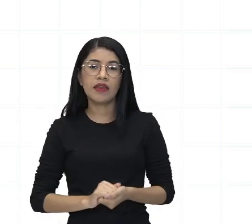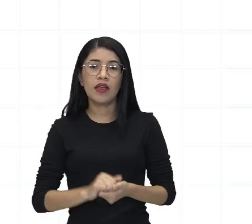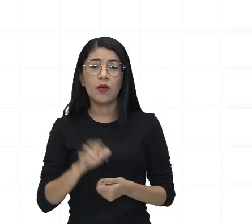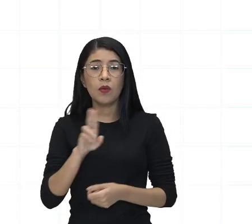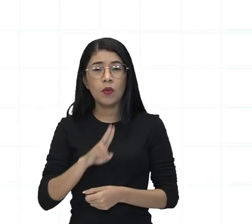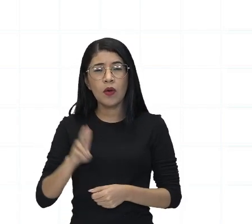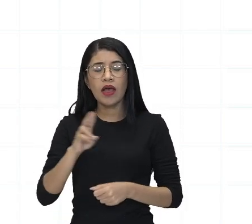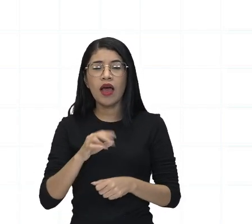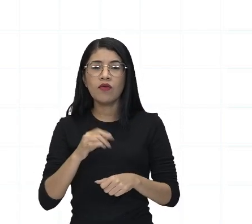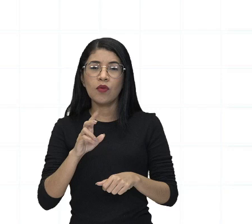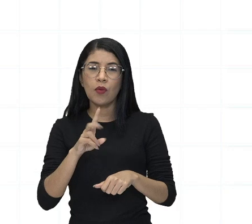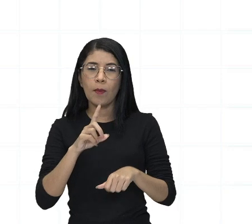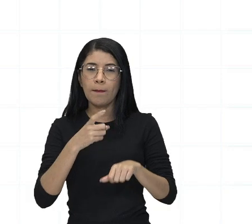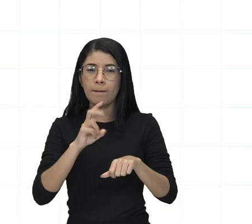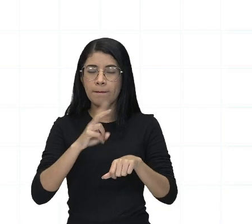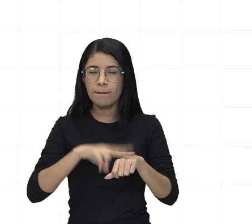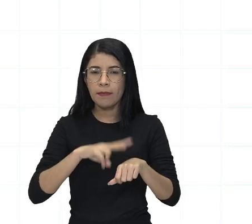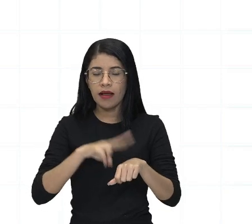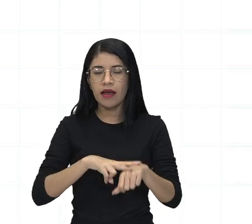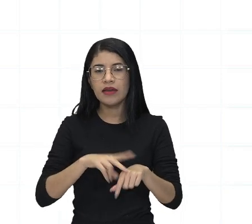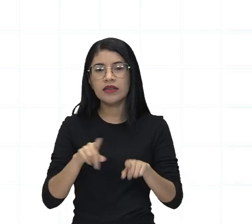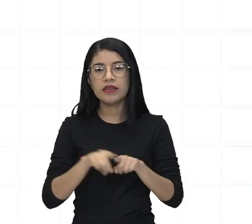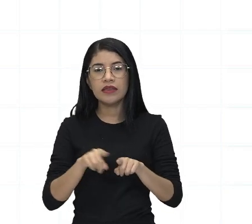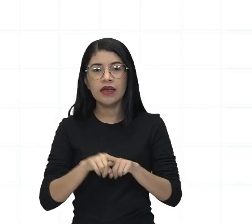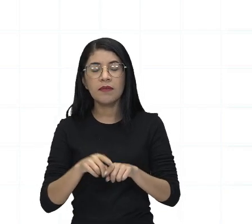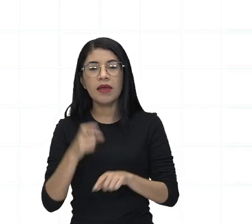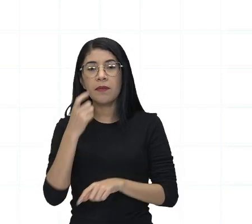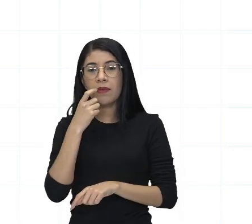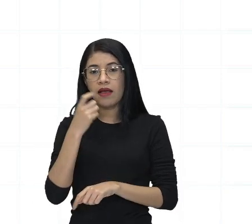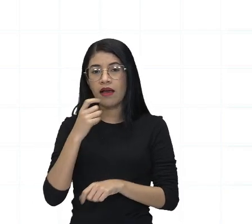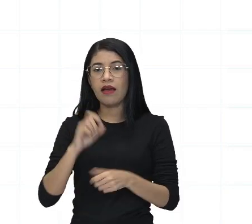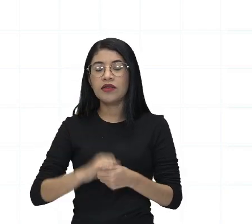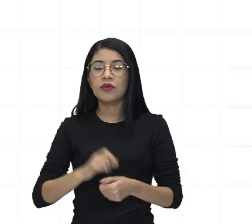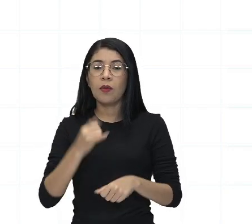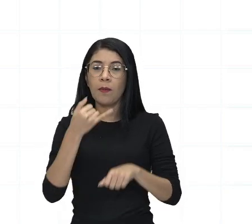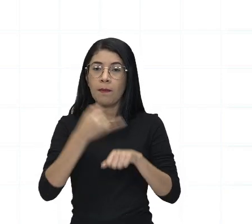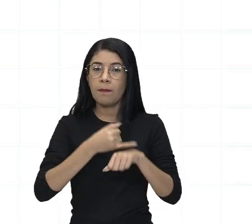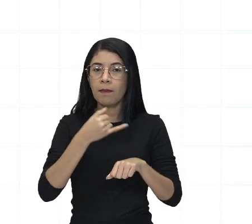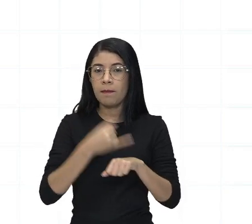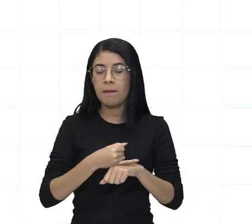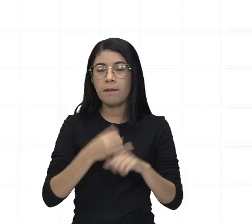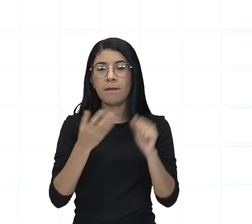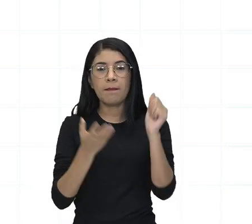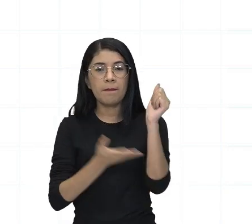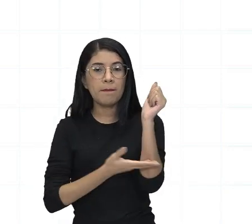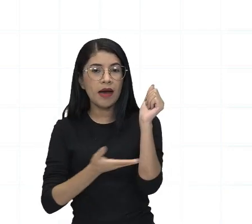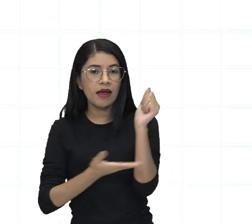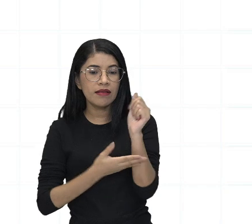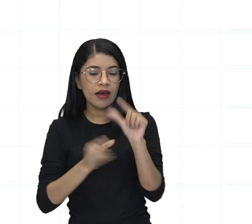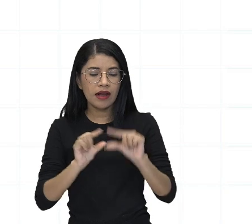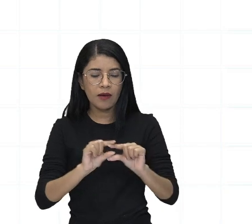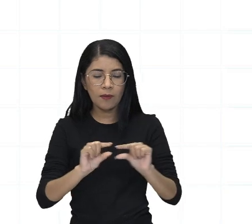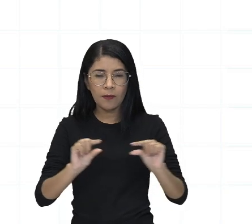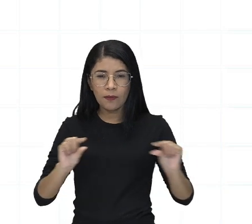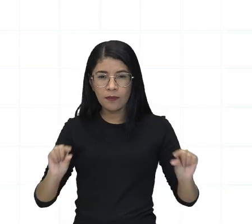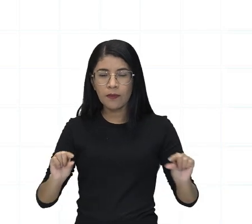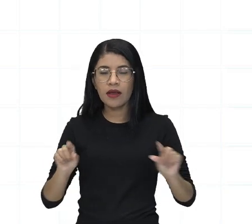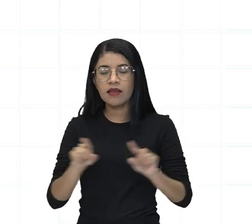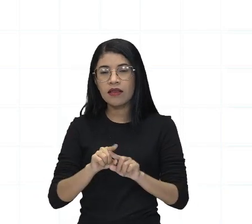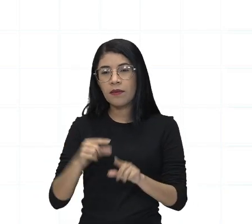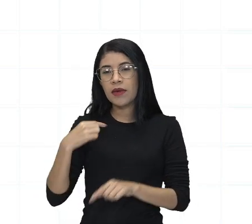pranchas de acrílico e plástico, chapas de metal, recorte de madeira compensadas, tecidos e